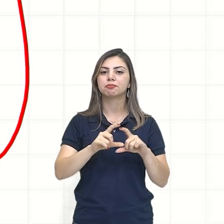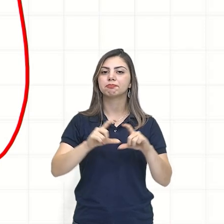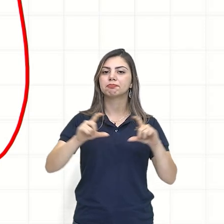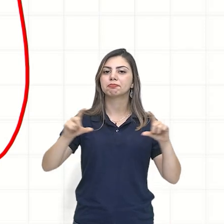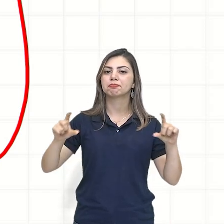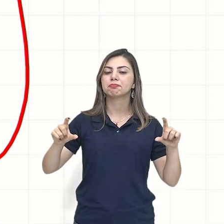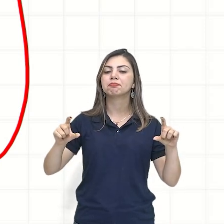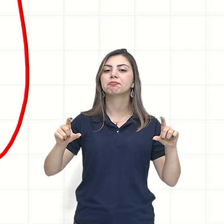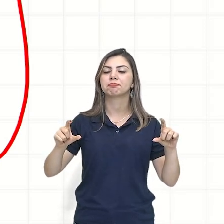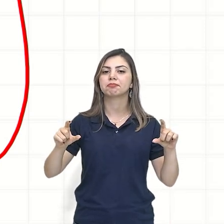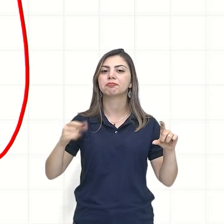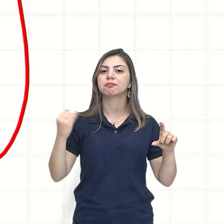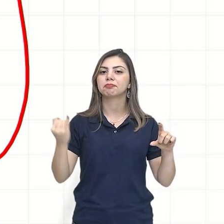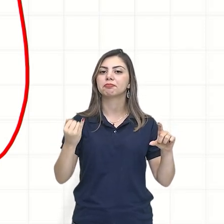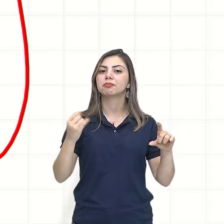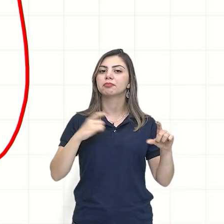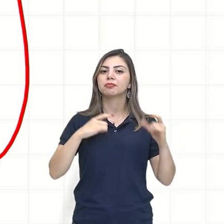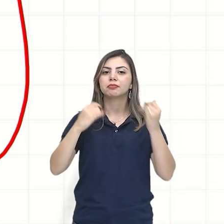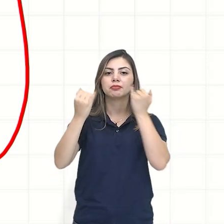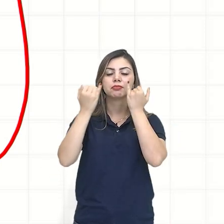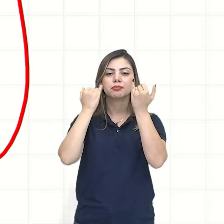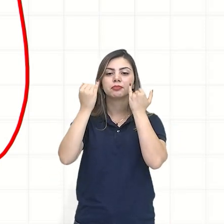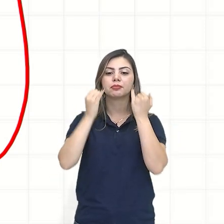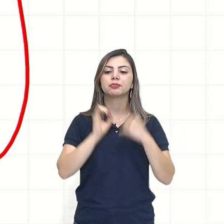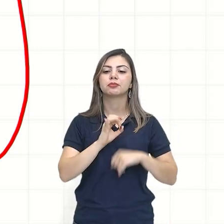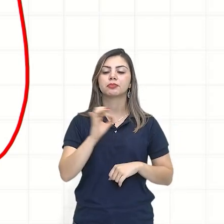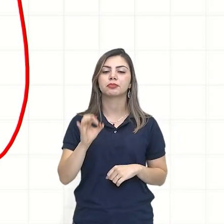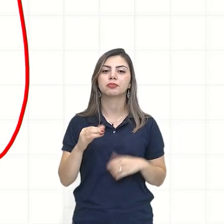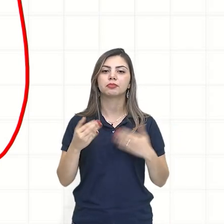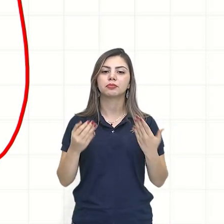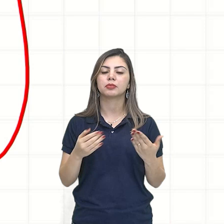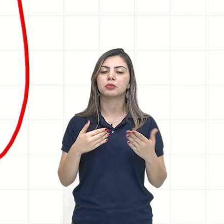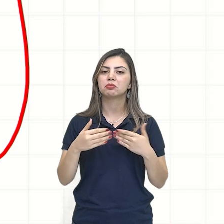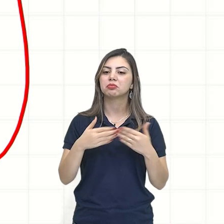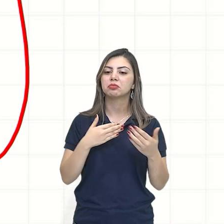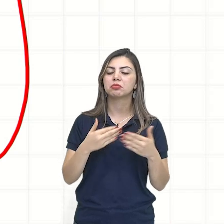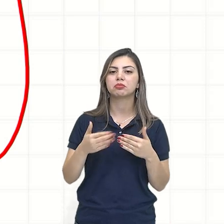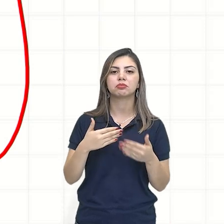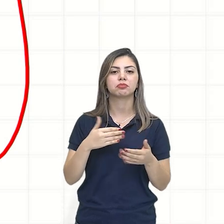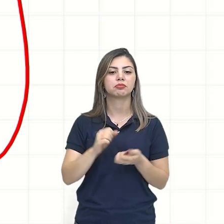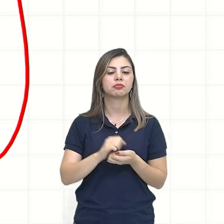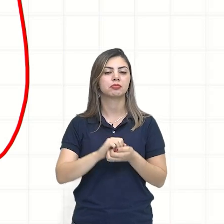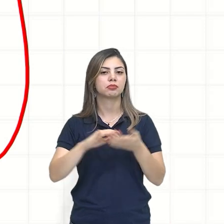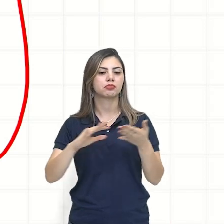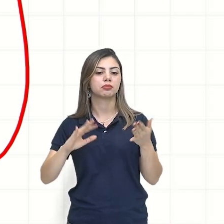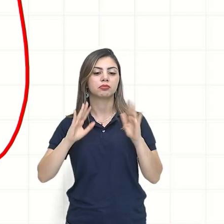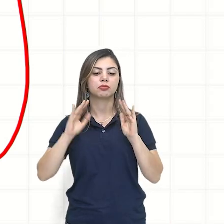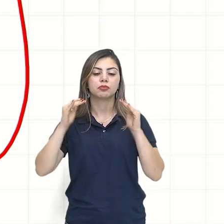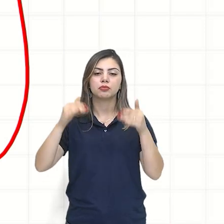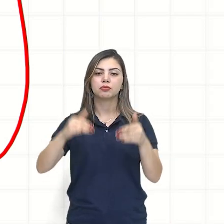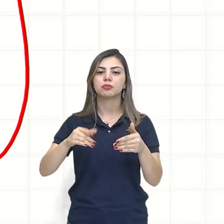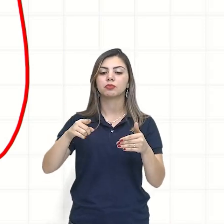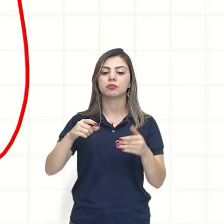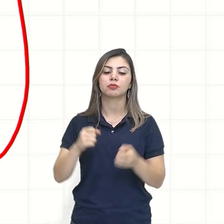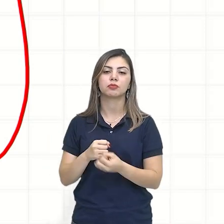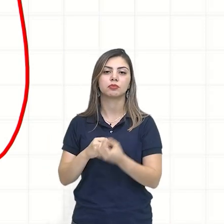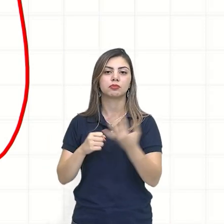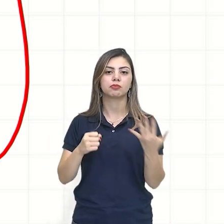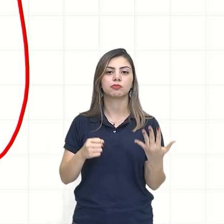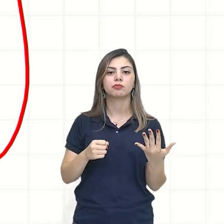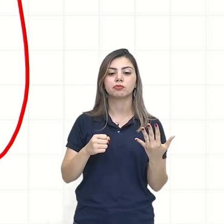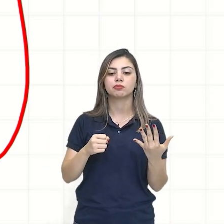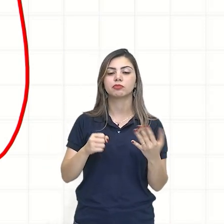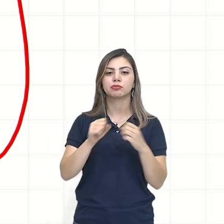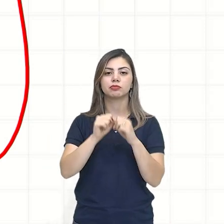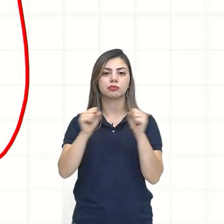Esse quadro, essa tabela aqui com essas informações, para quando nós formos resolver qualquer atividade voltada ao sistema de numeração egípcio, né, a